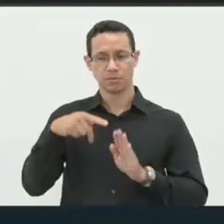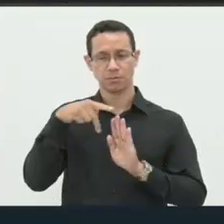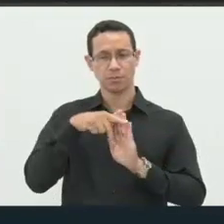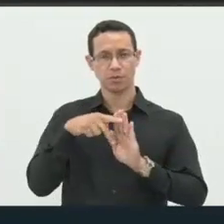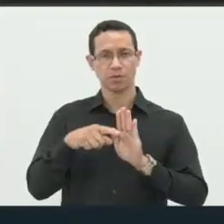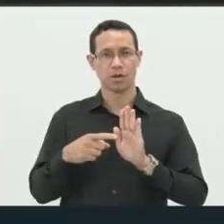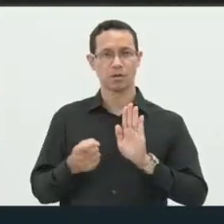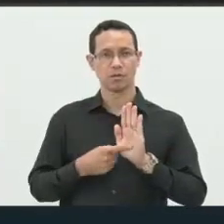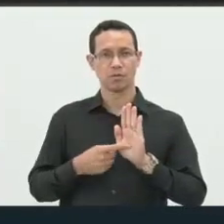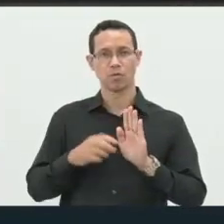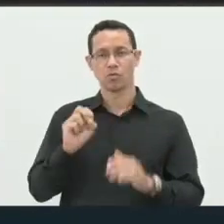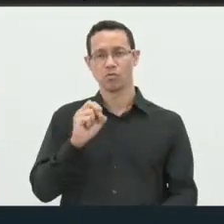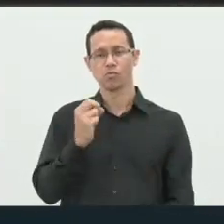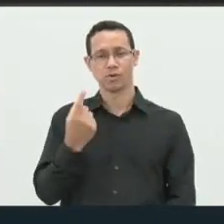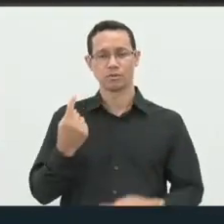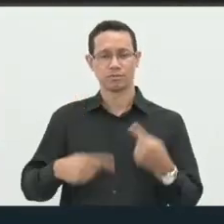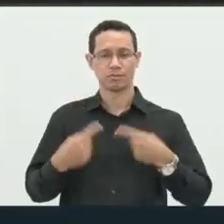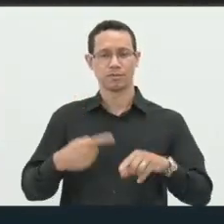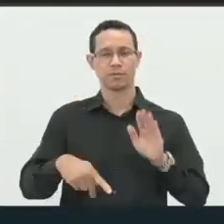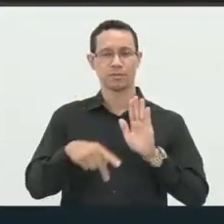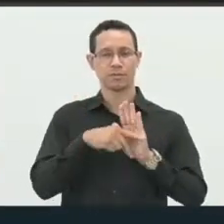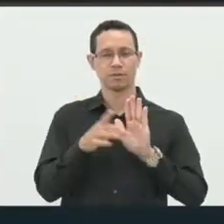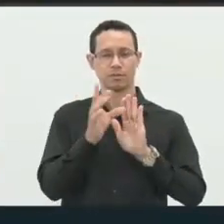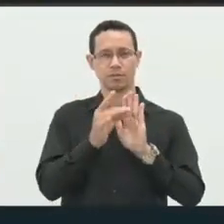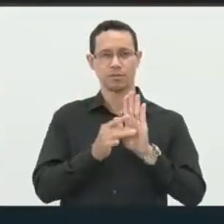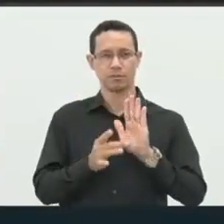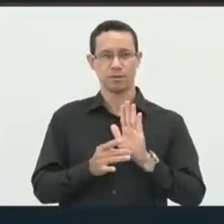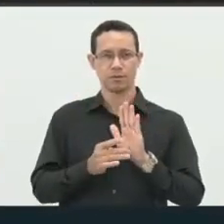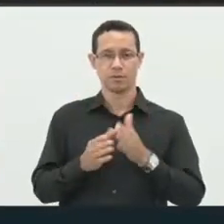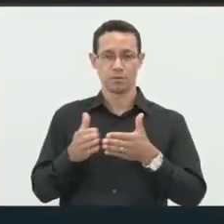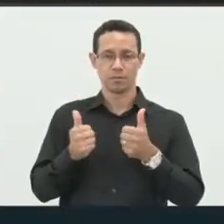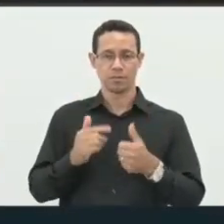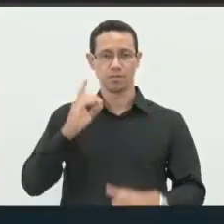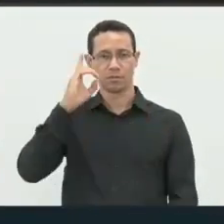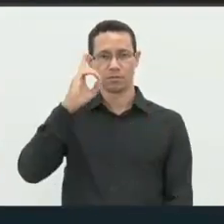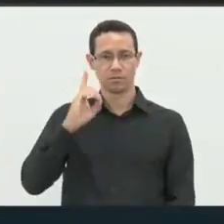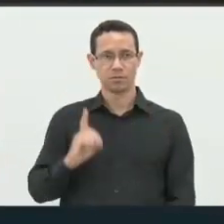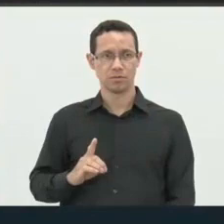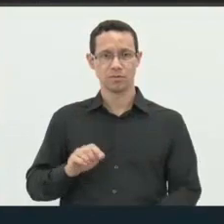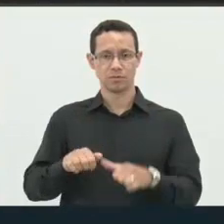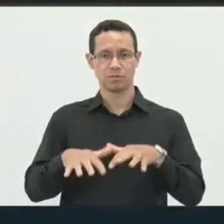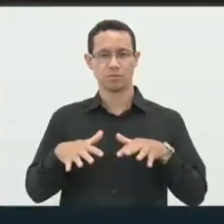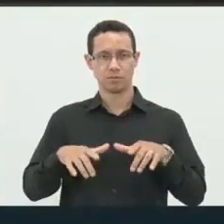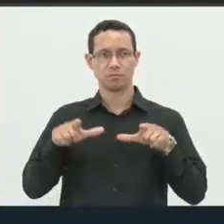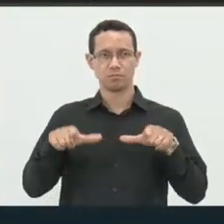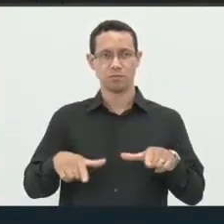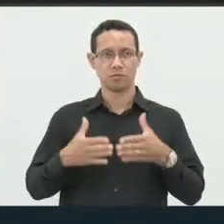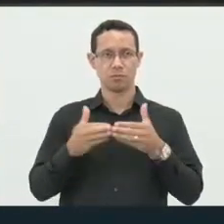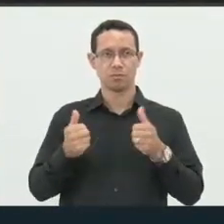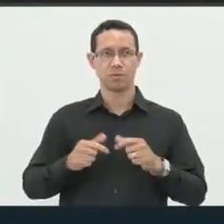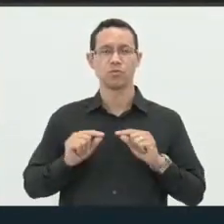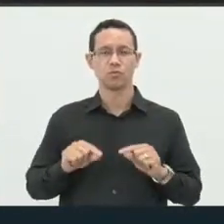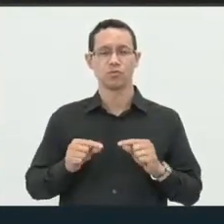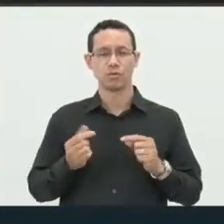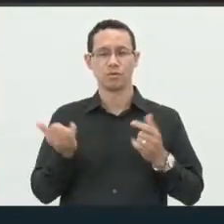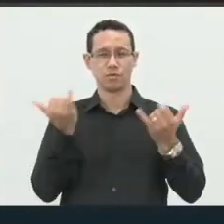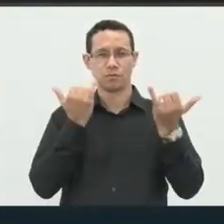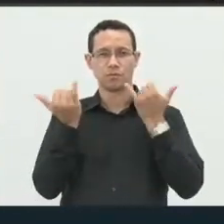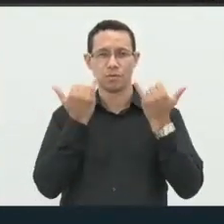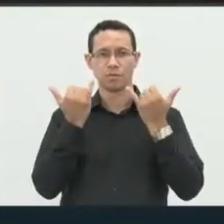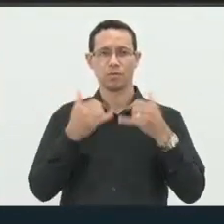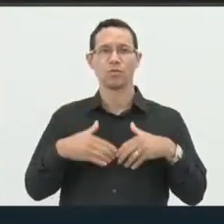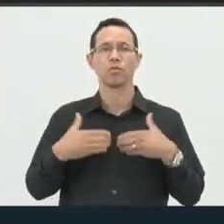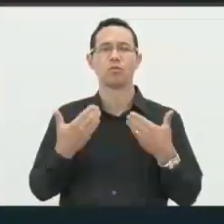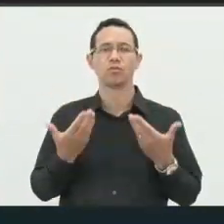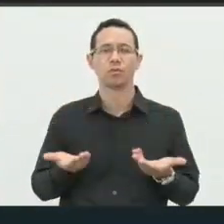a questão é que eu pedi para a diretoria do plenário fiz uma solicitação através do meu gabinete para que nos informassem quais são os